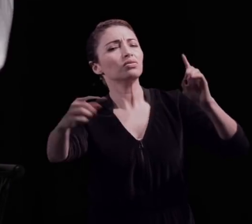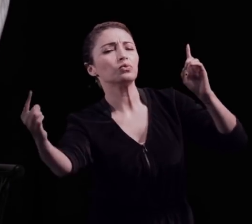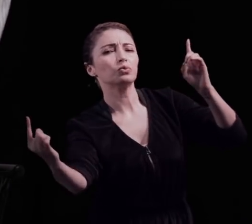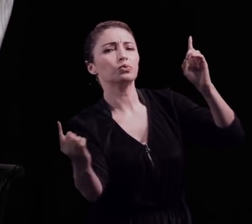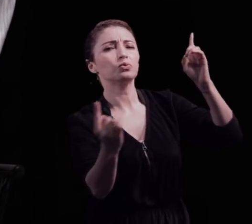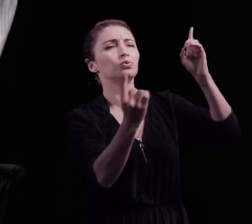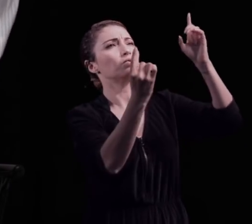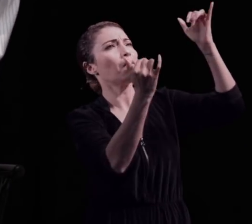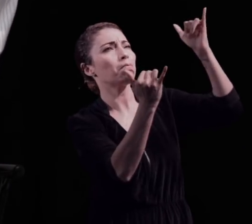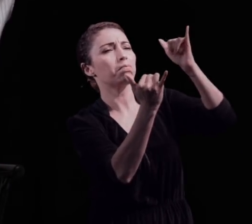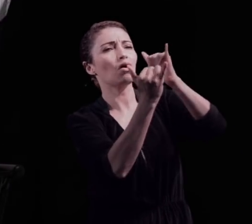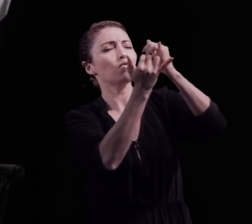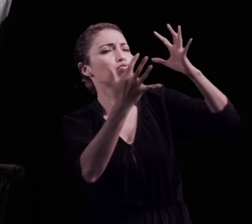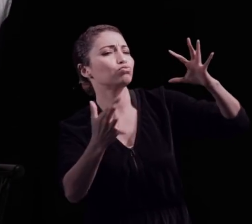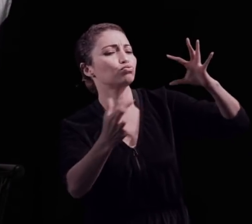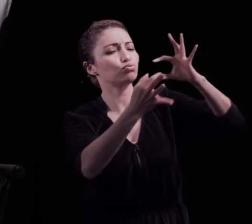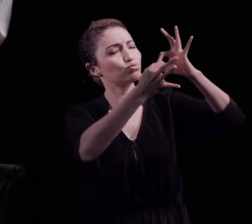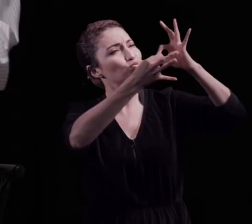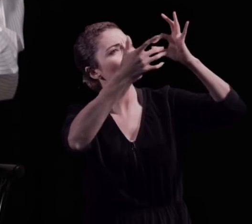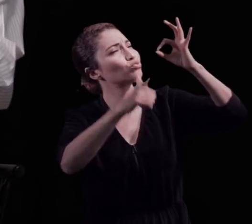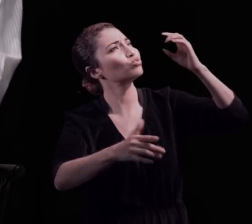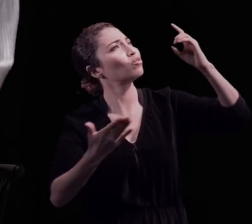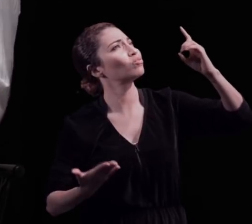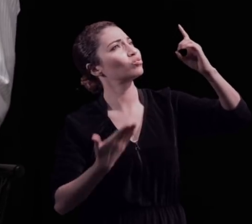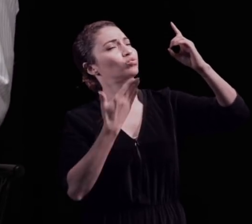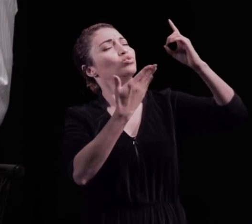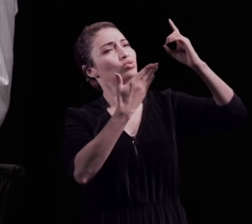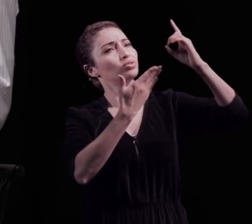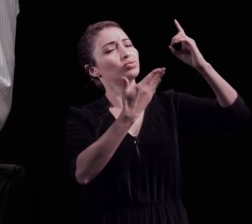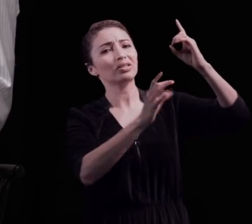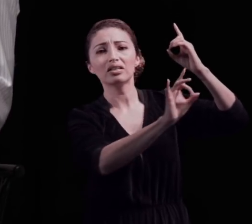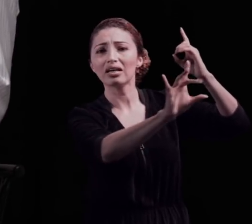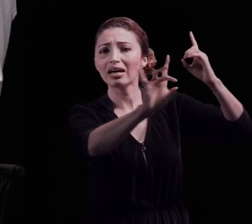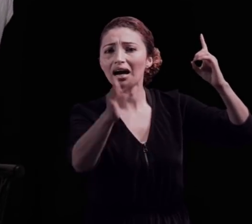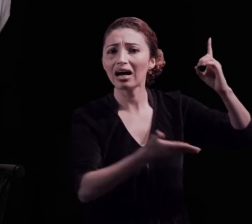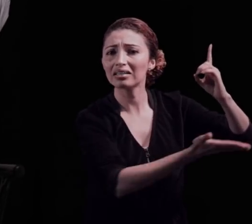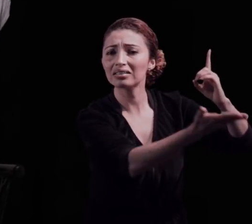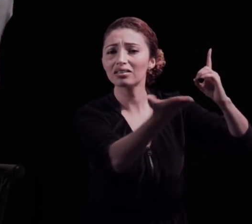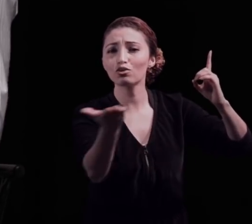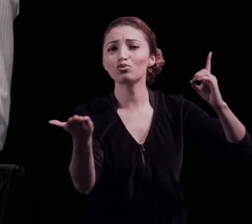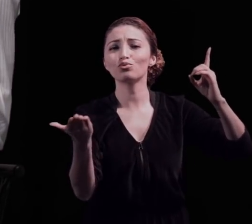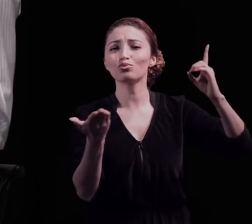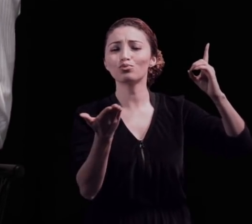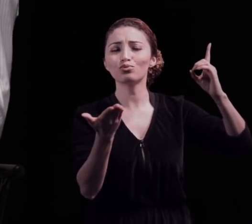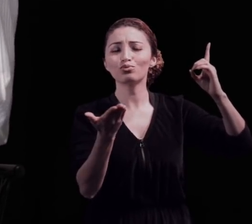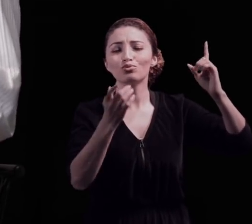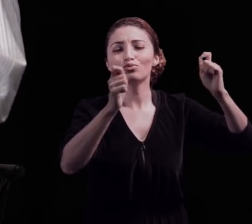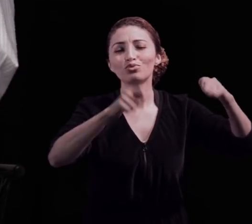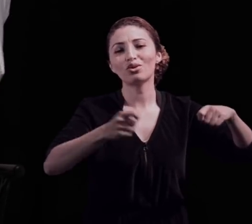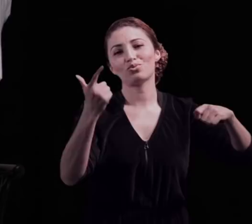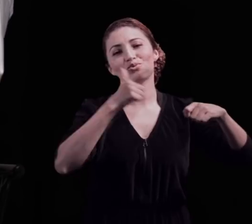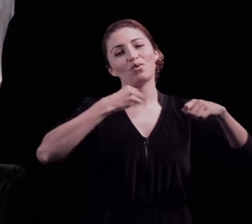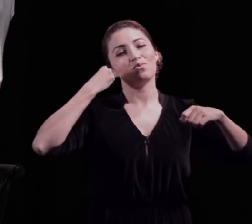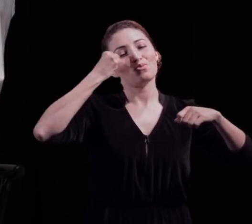de reconciliação, trazer essas pessoas de volta para o Senhor e que cada um passe